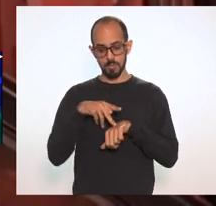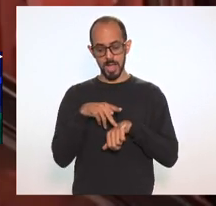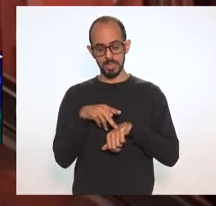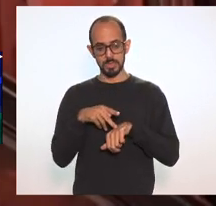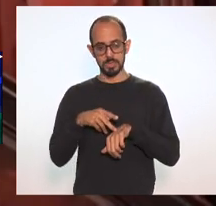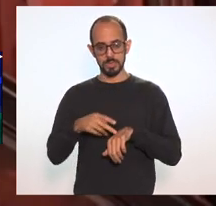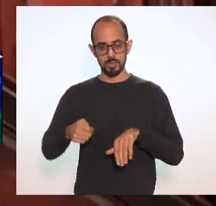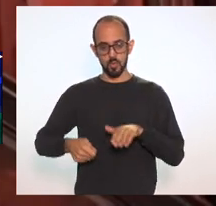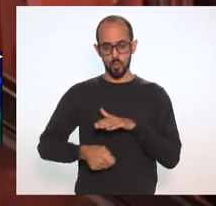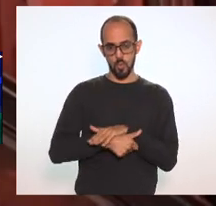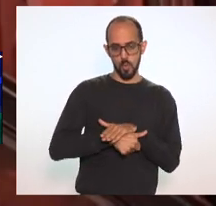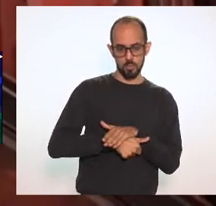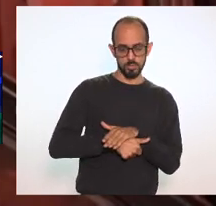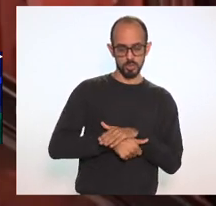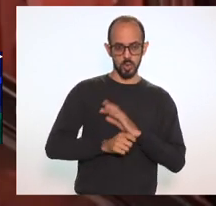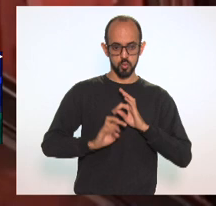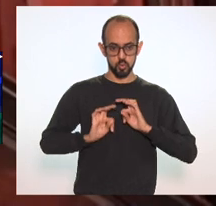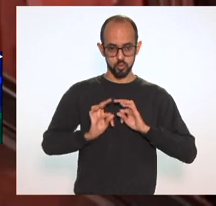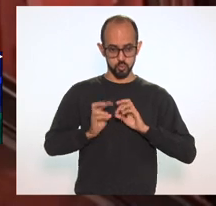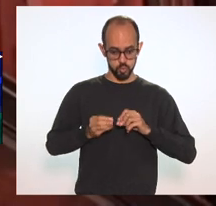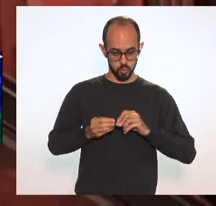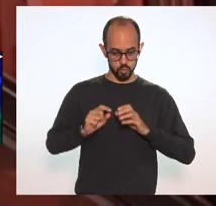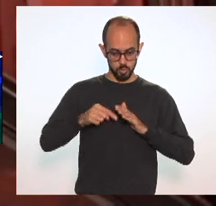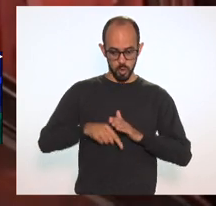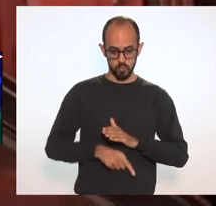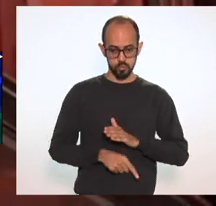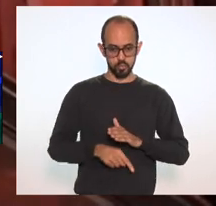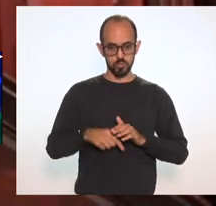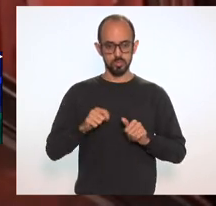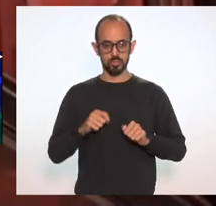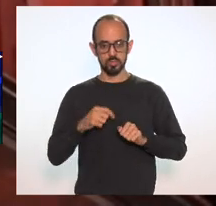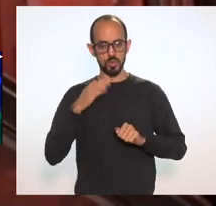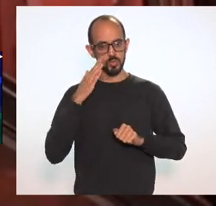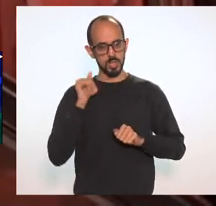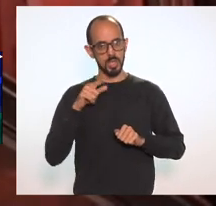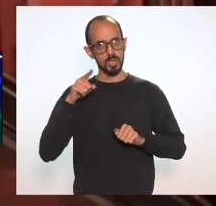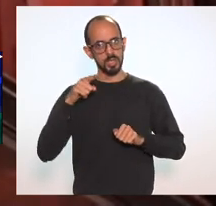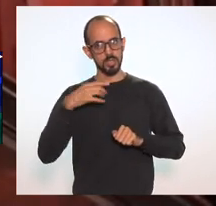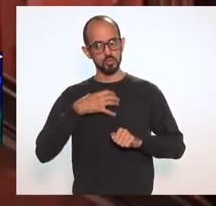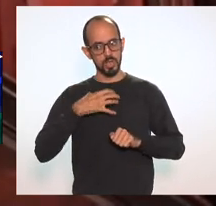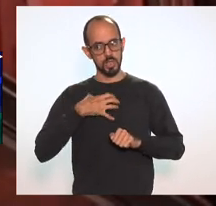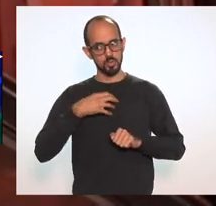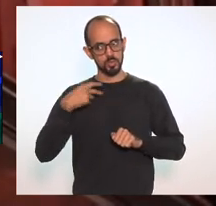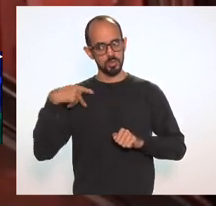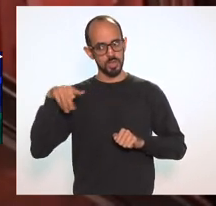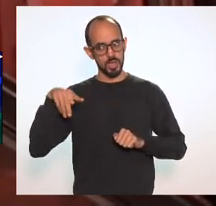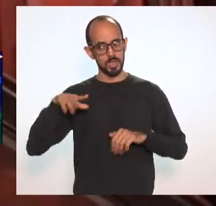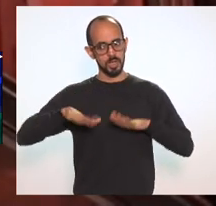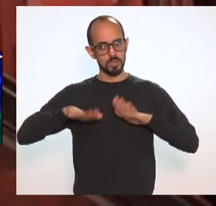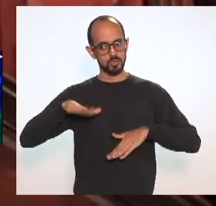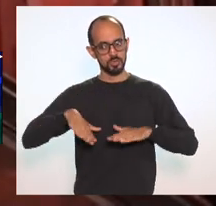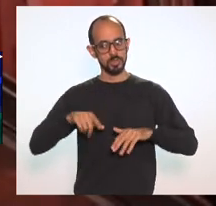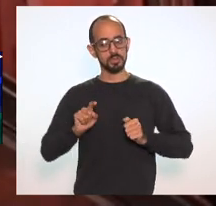corrupção É eu sei que às vezes também é muito autêntico mas é melhor ser